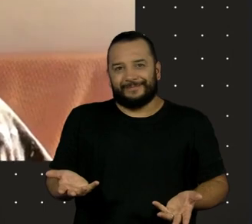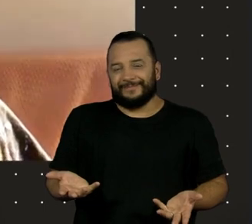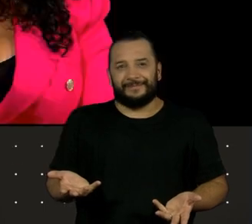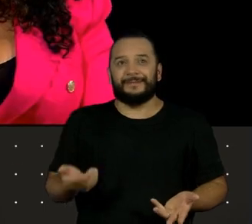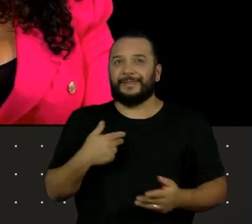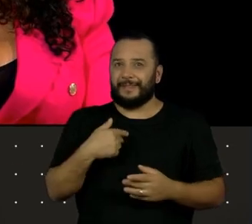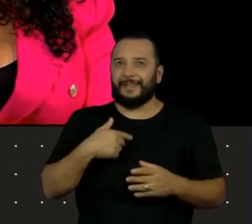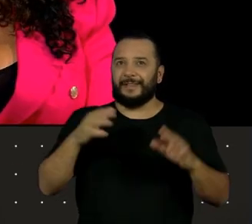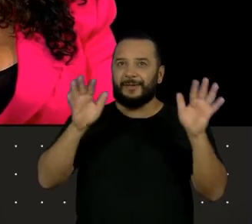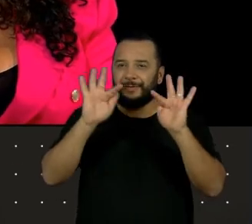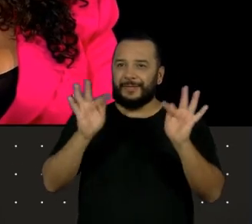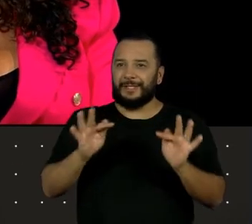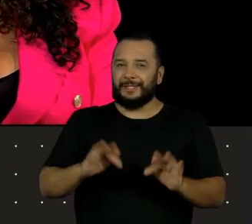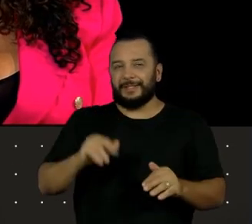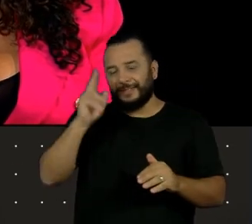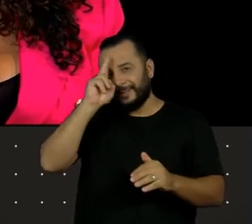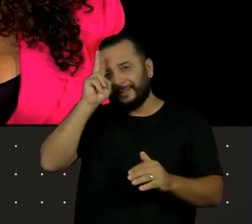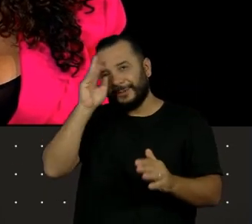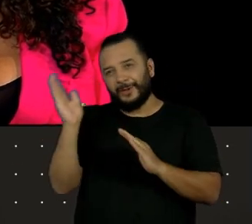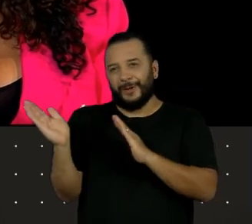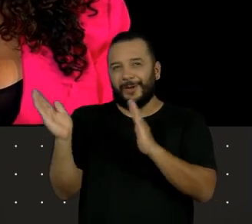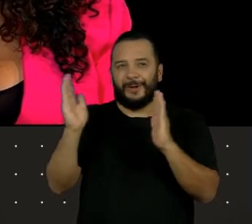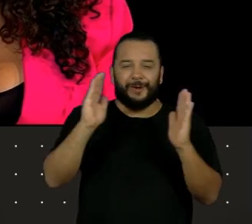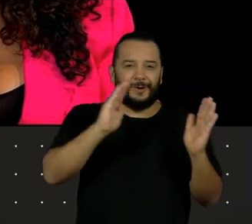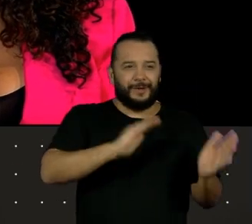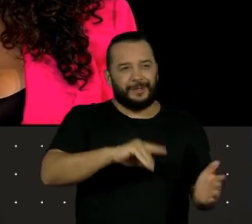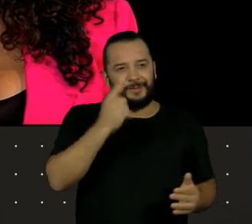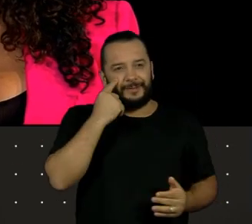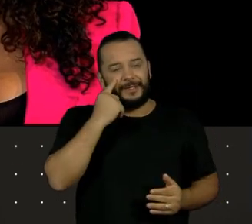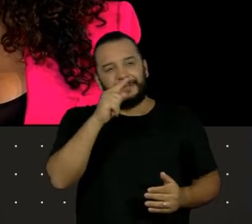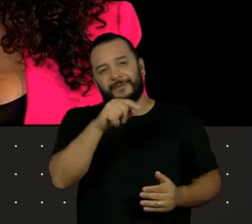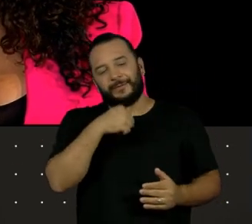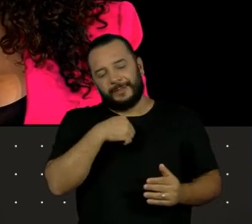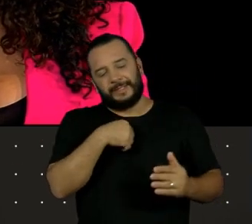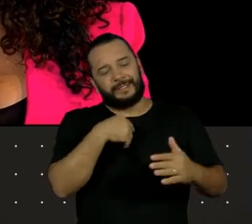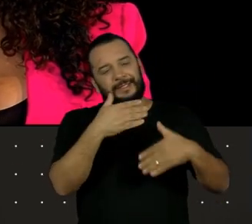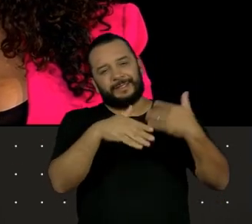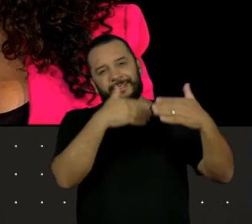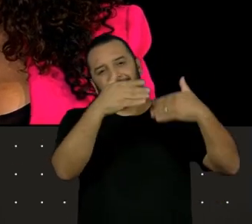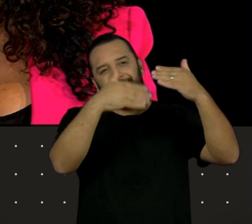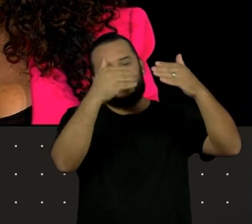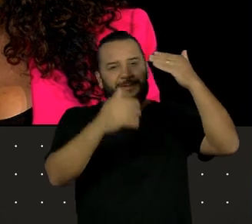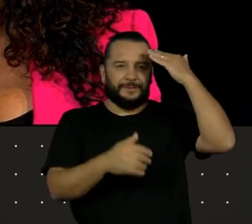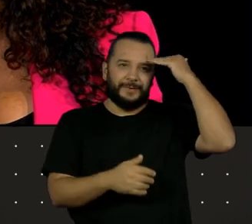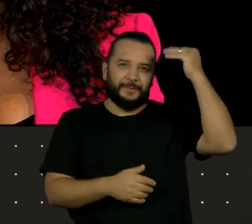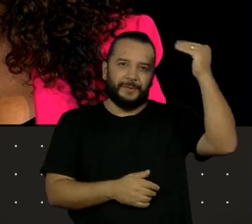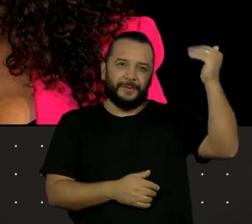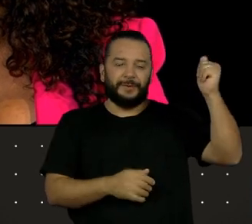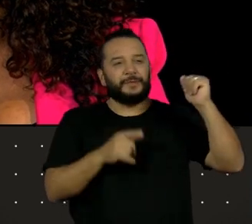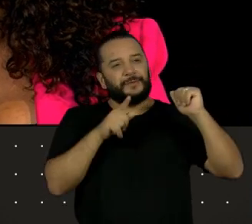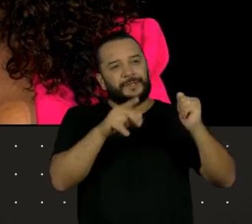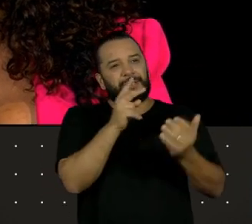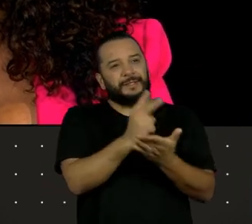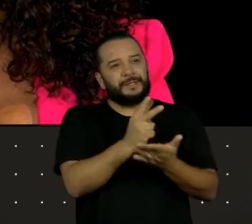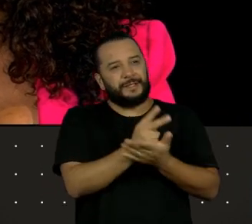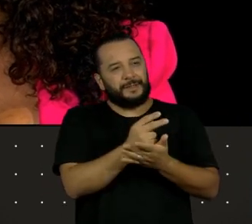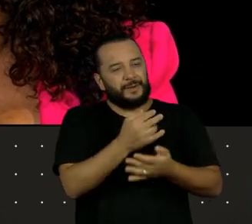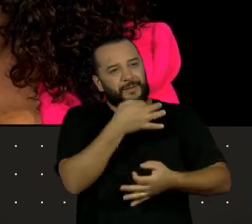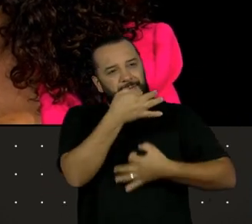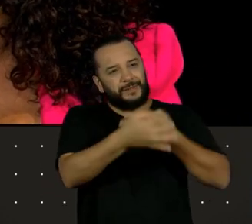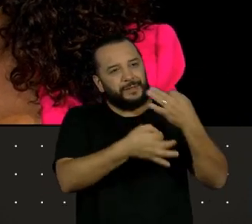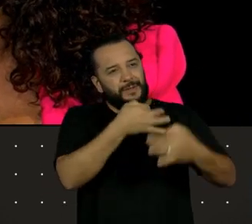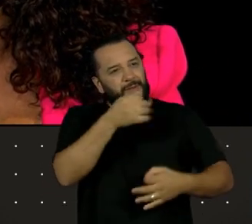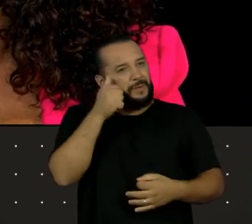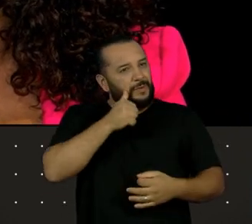muito feliz de acompanhar sua carreira e ver o quanto você cresceu sabe e você sempre manter as suas posições uma mulher